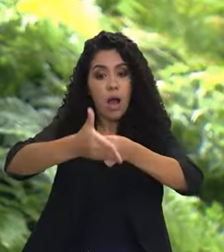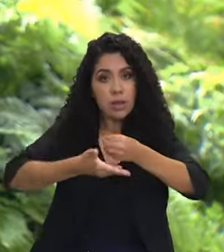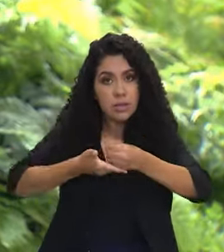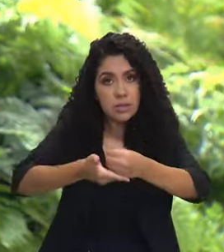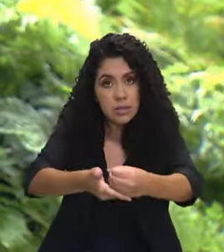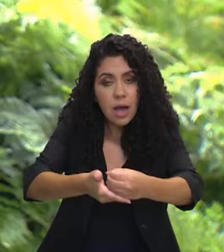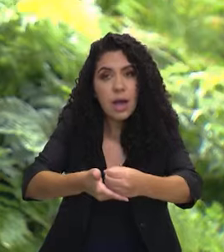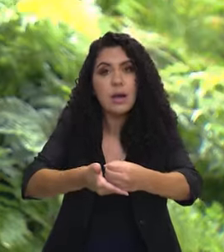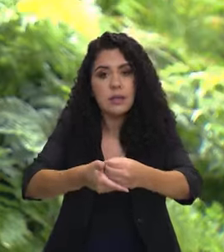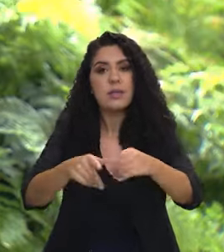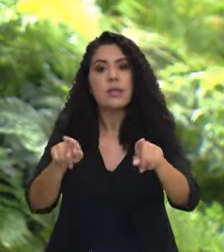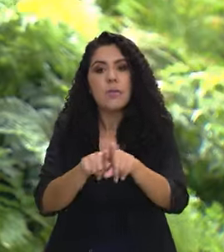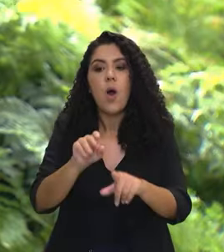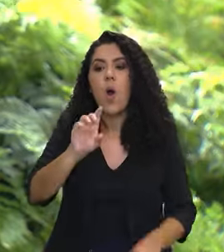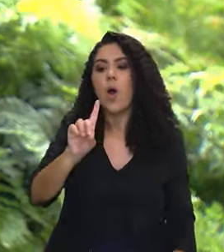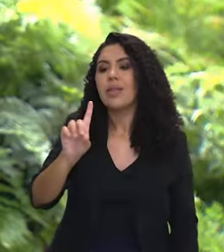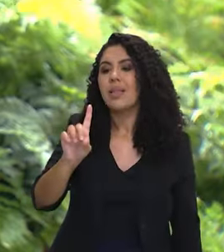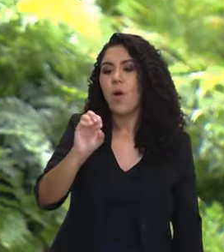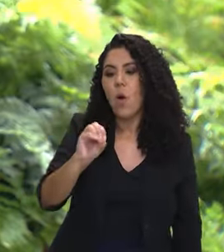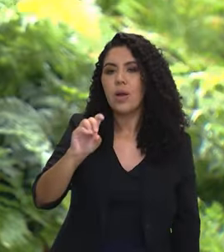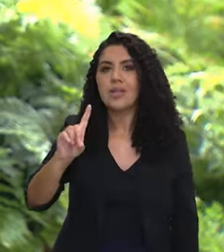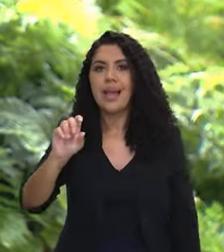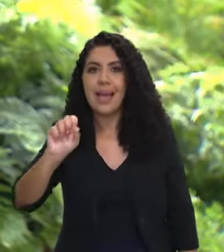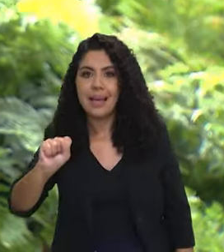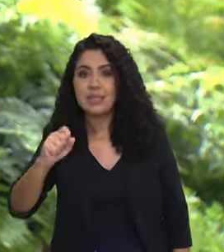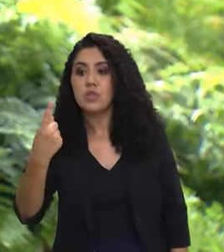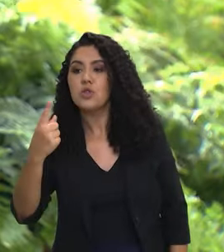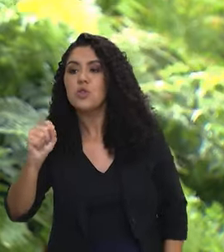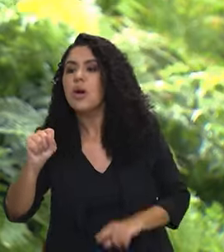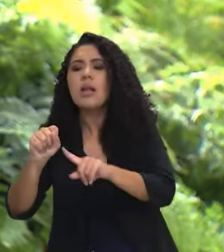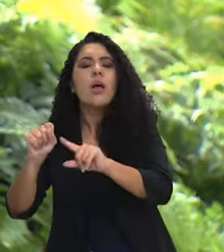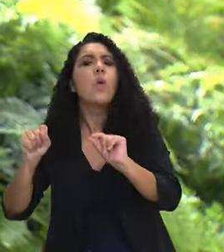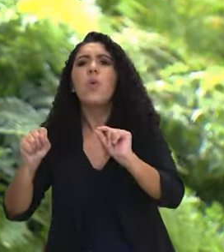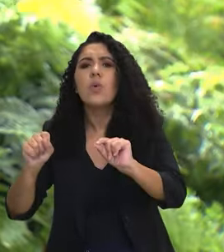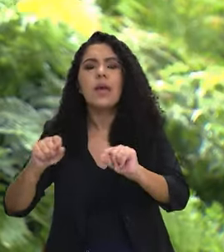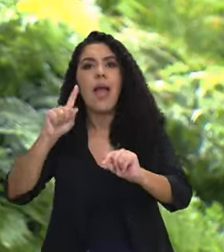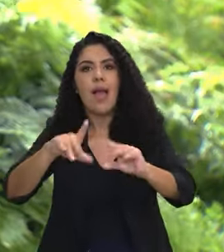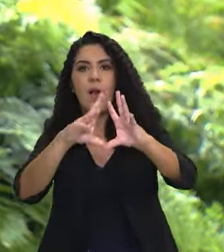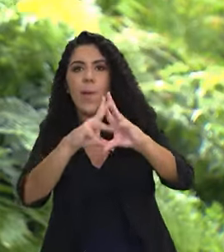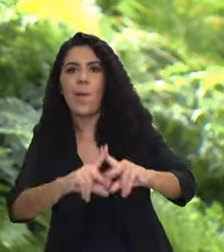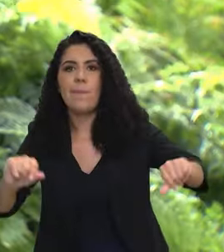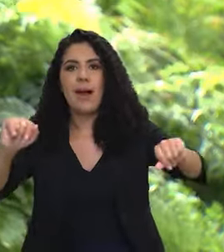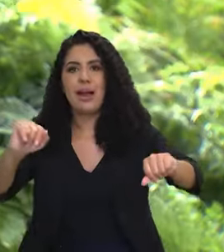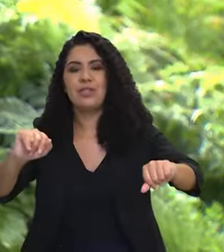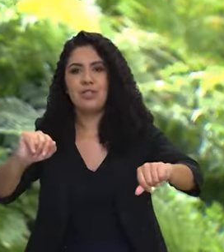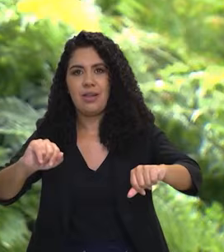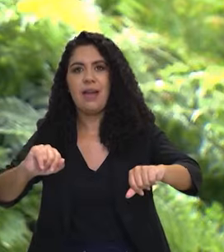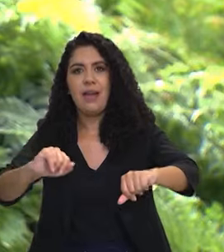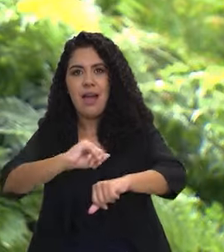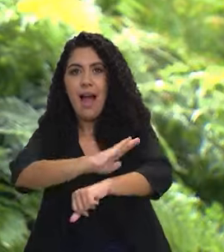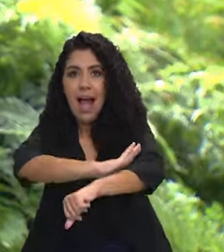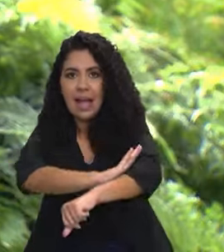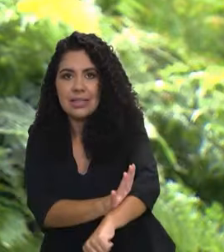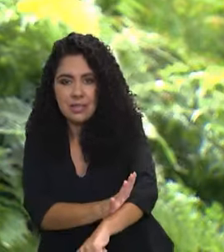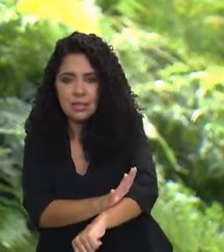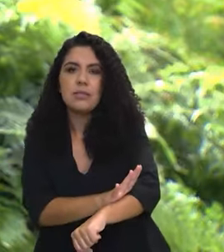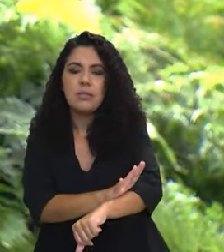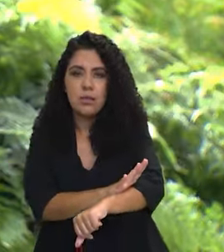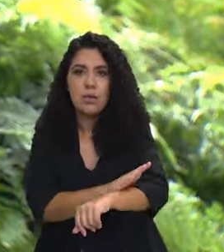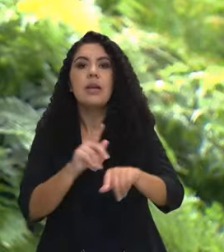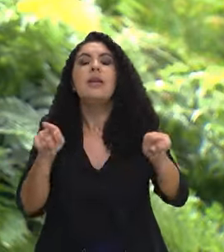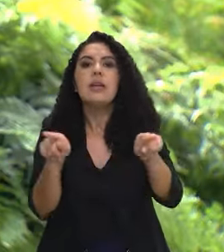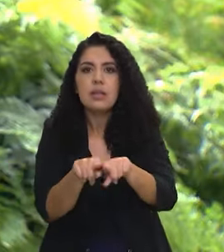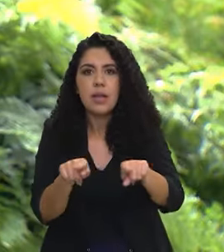um ODS 18, que ele chamou, que é o combate ao racismo. Na nossa perspectiva, o alcance do ODS 5,